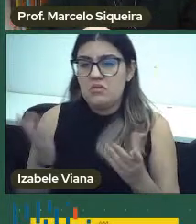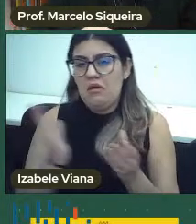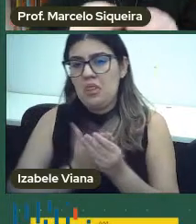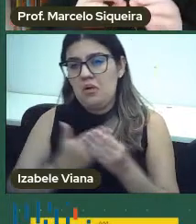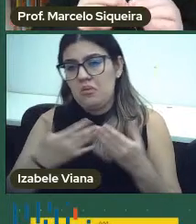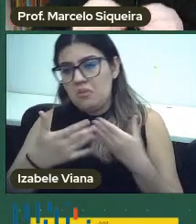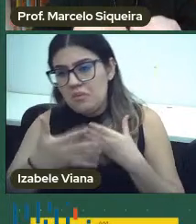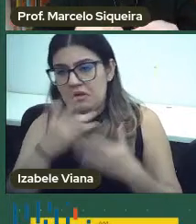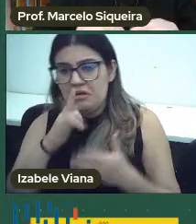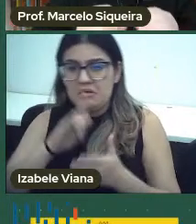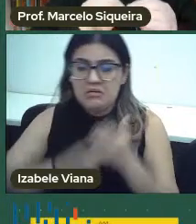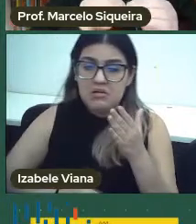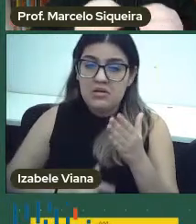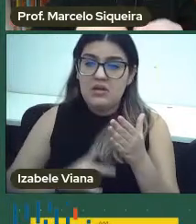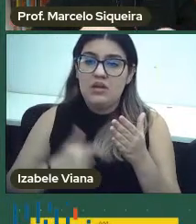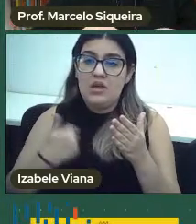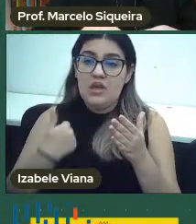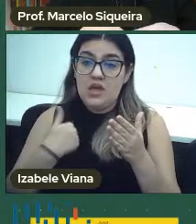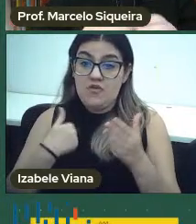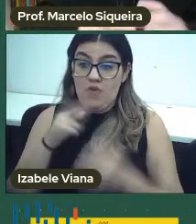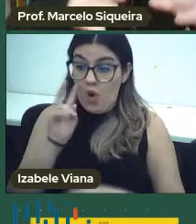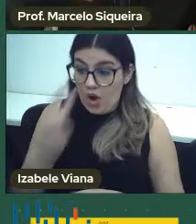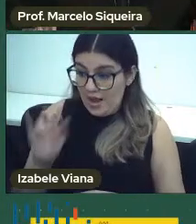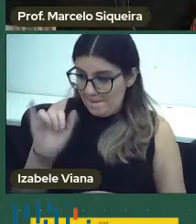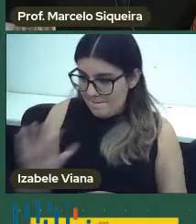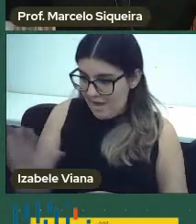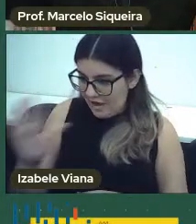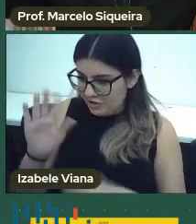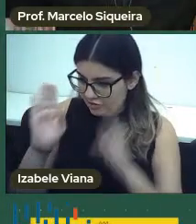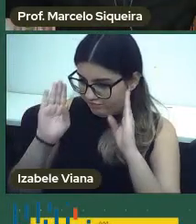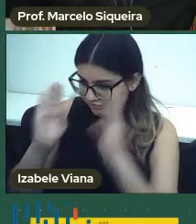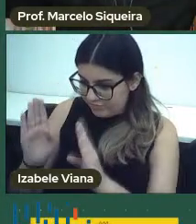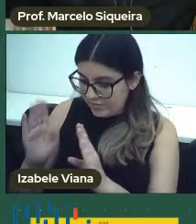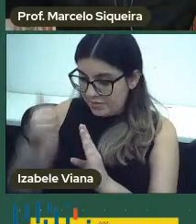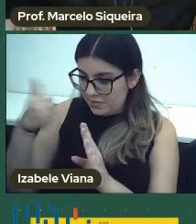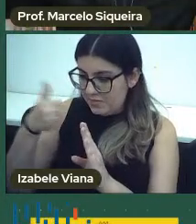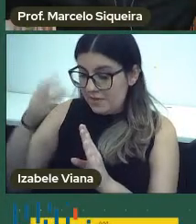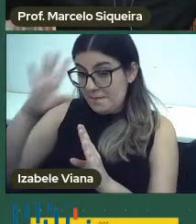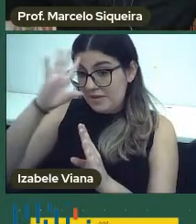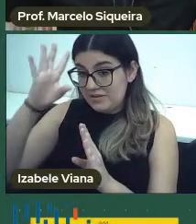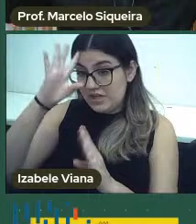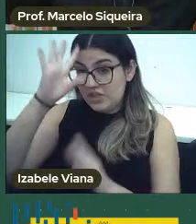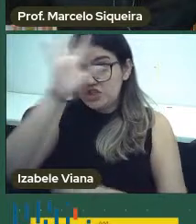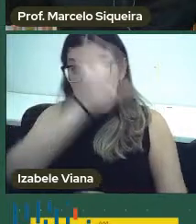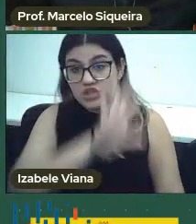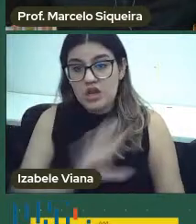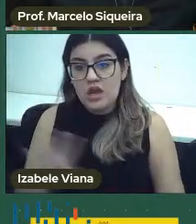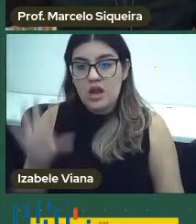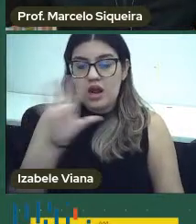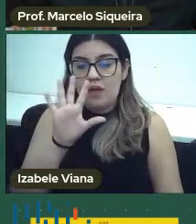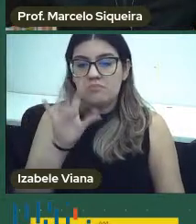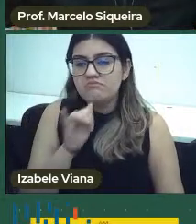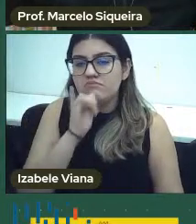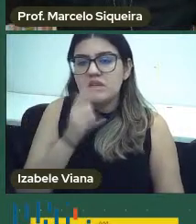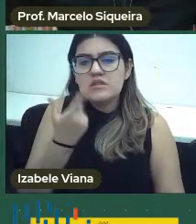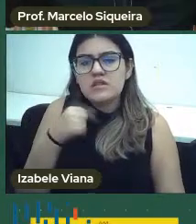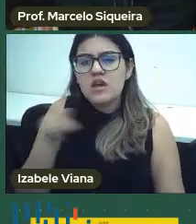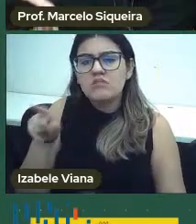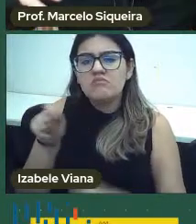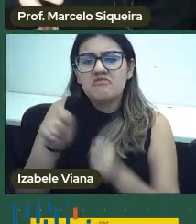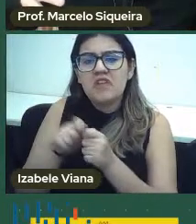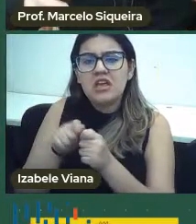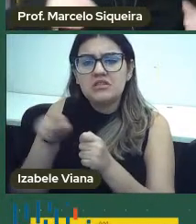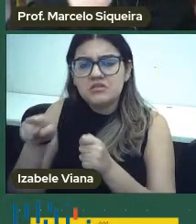para o particular, para aquele item, para aquela imagem, eu tenho que pensar no geral. Ou seja, quem é o produtor disso? Por que